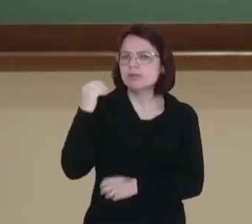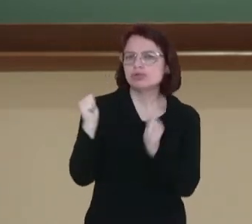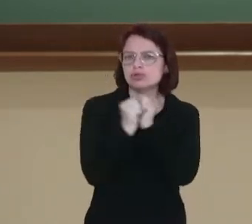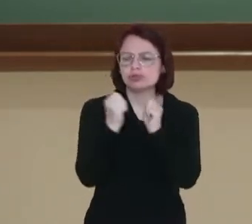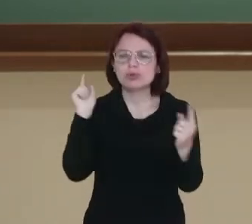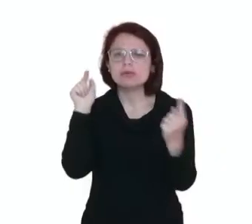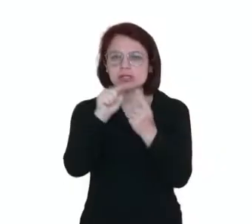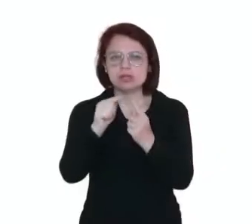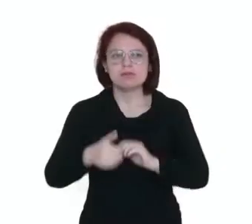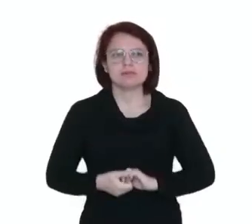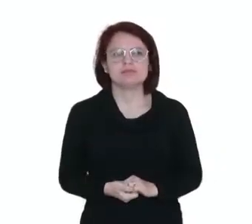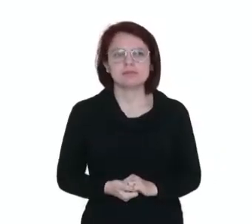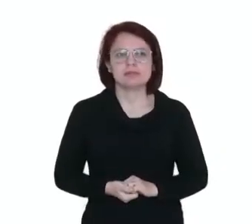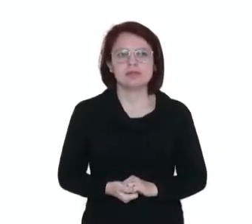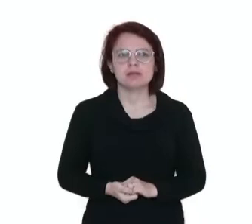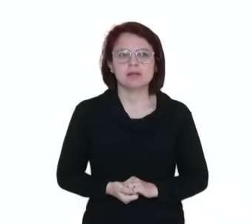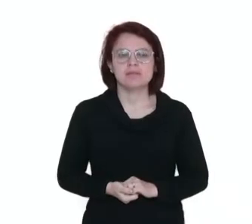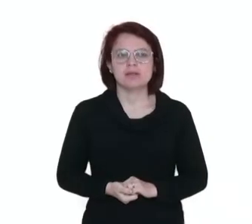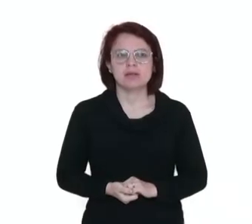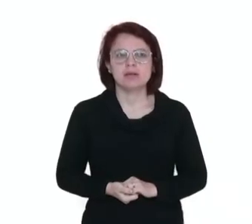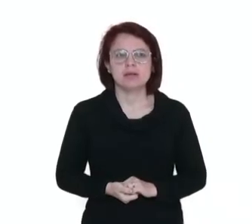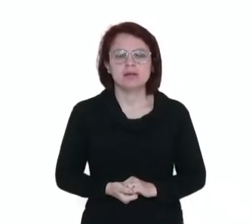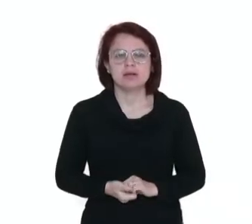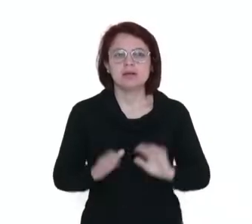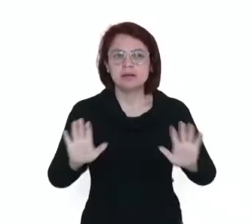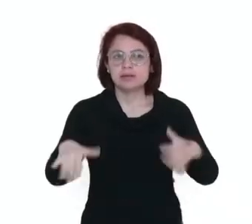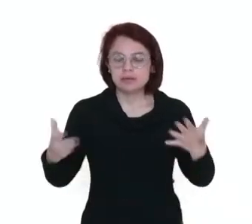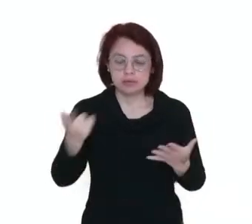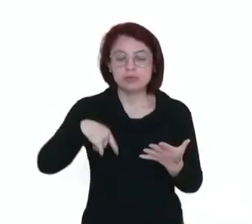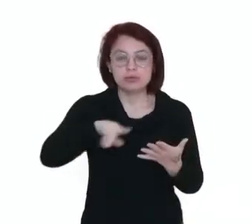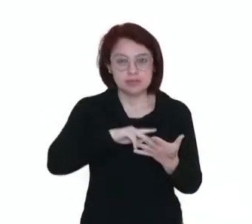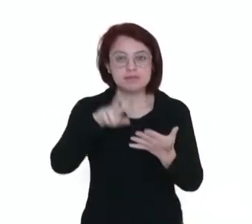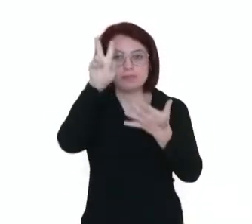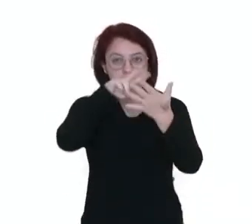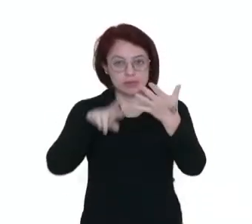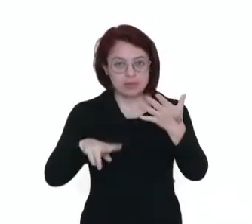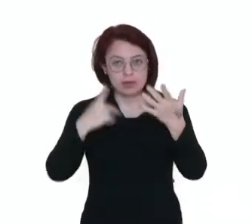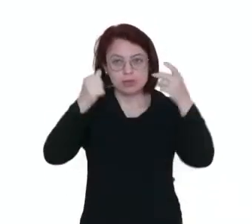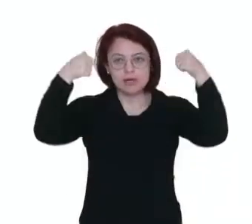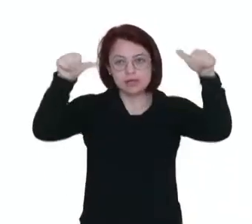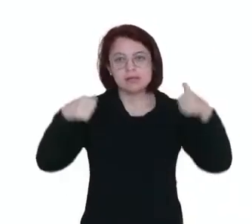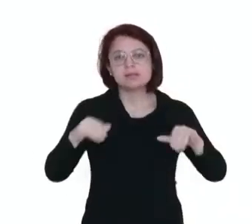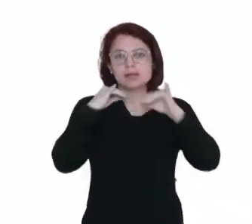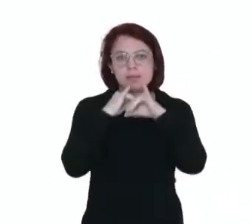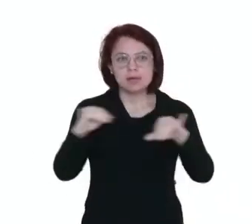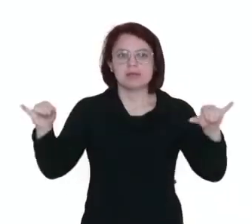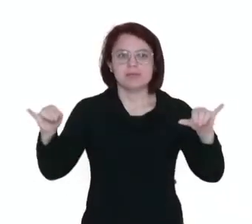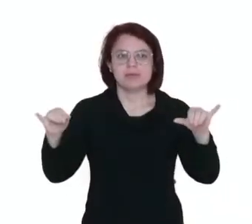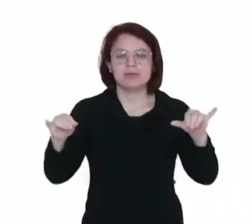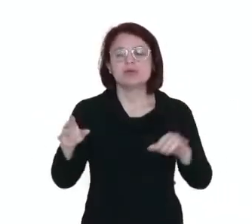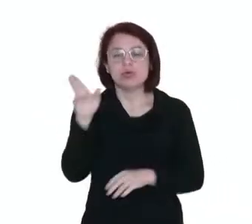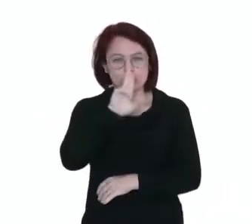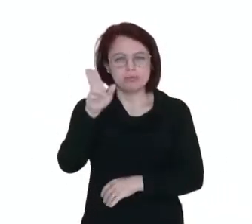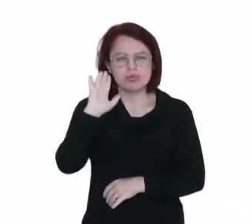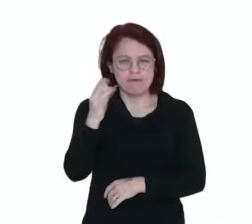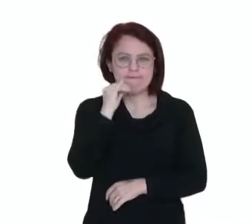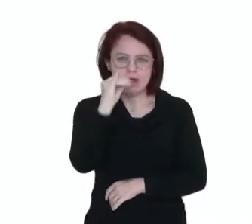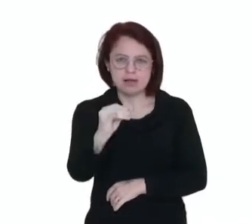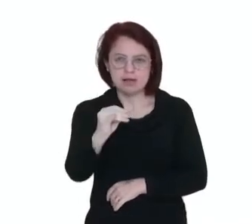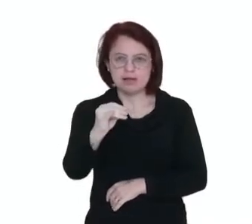objetivos? Acompanhe aqui. Então, faremos a leitura de um cartaz de campanha. Como o nome diz, é